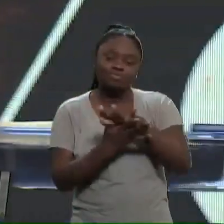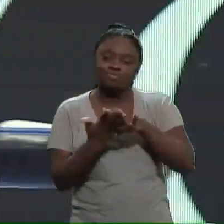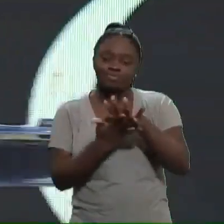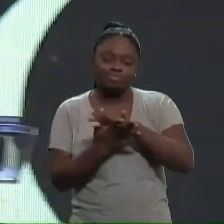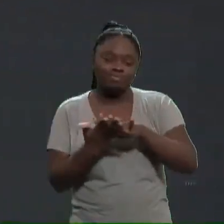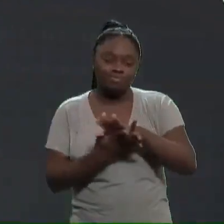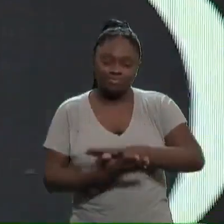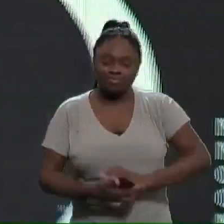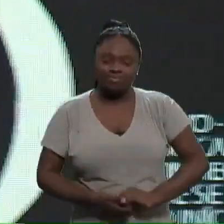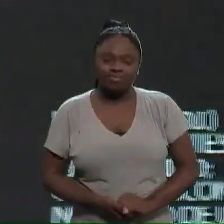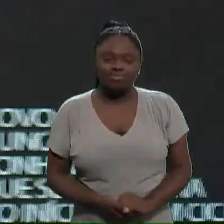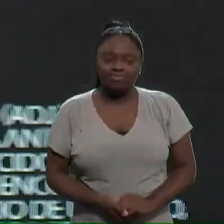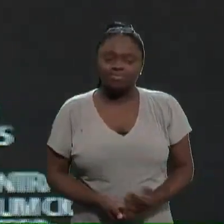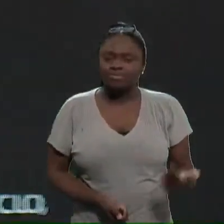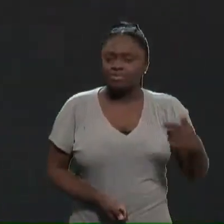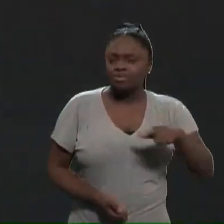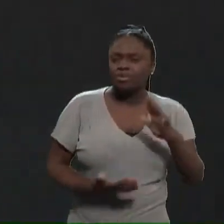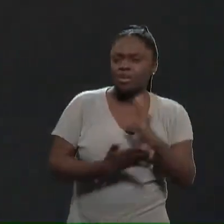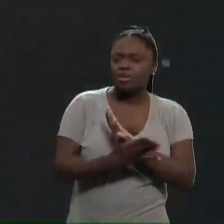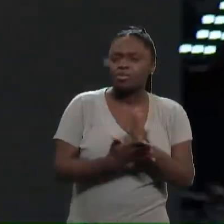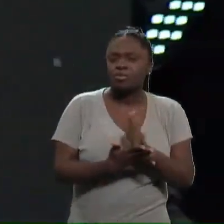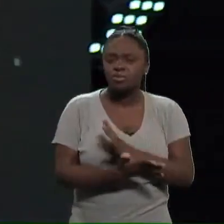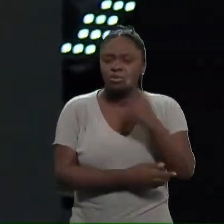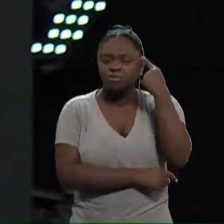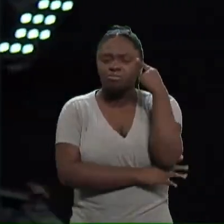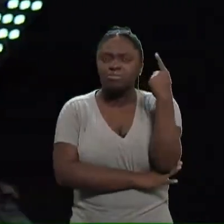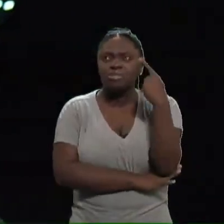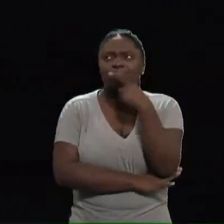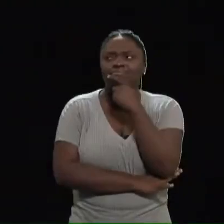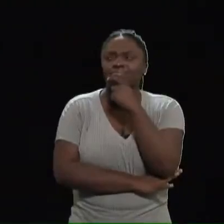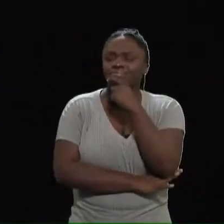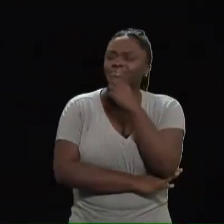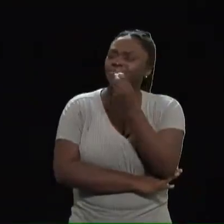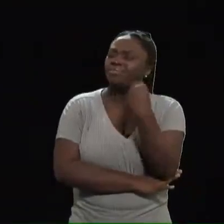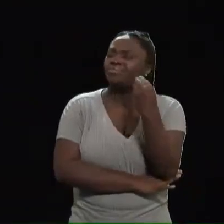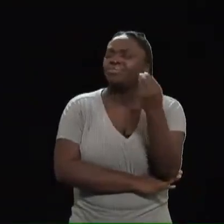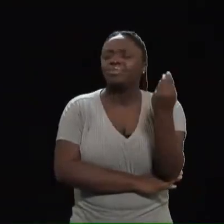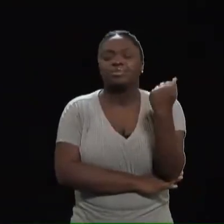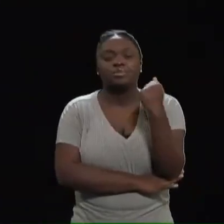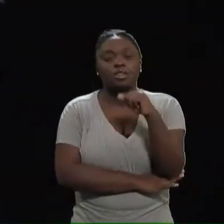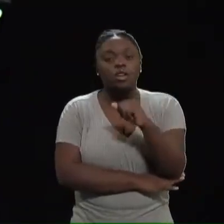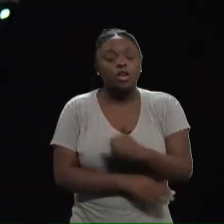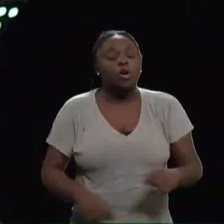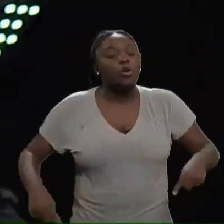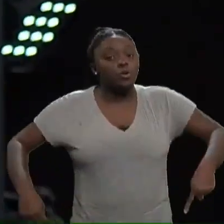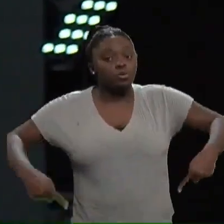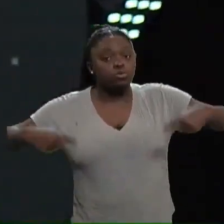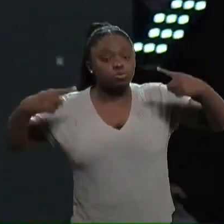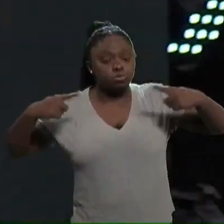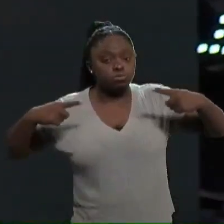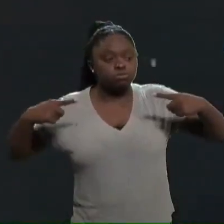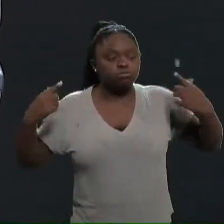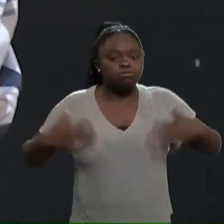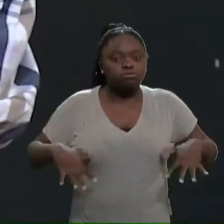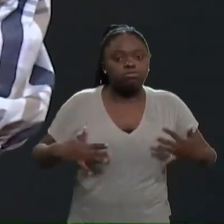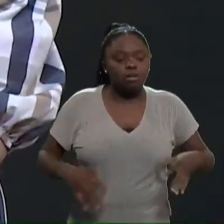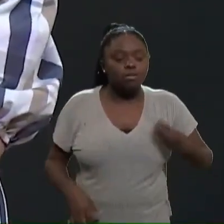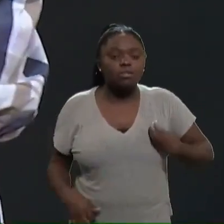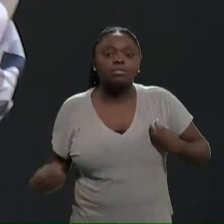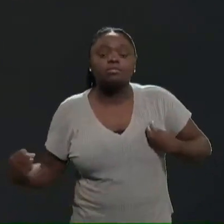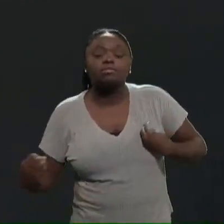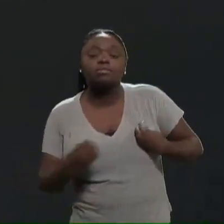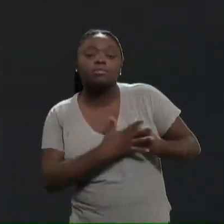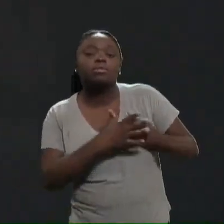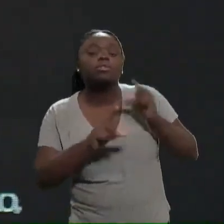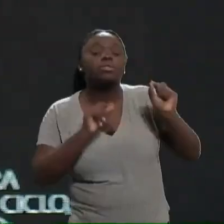Vou repetir de novo, que uns ficou, o tico e teco bateu aqui. O grande desafio de viver o novo